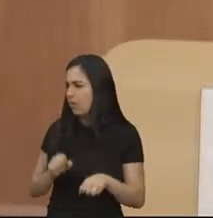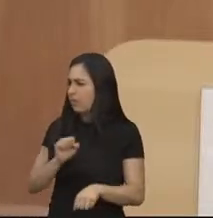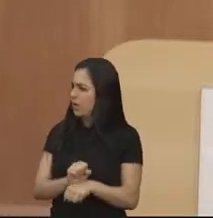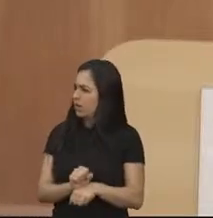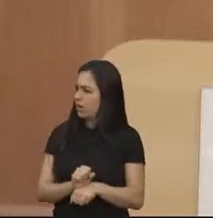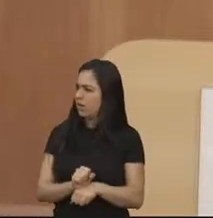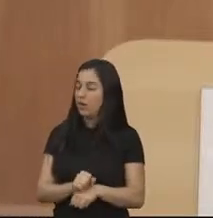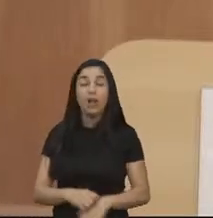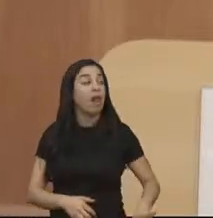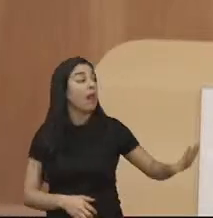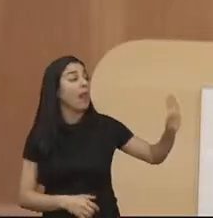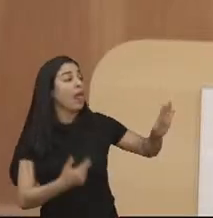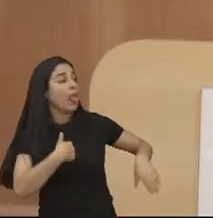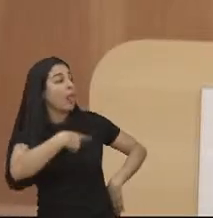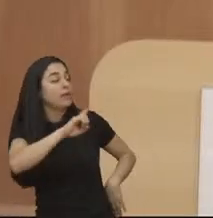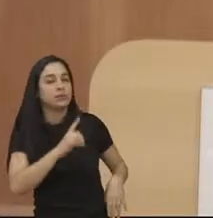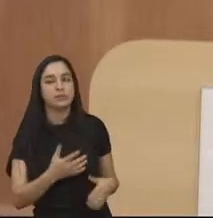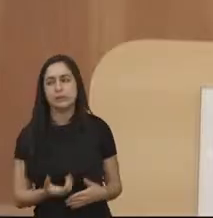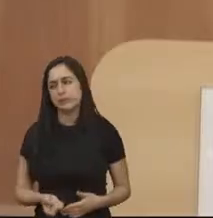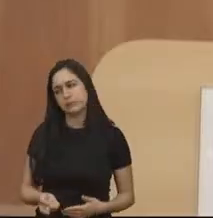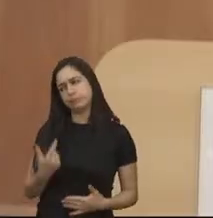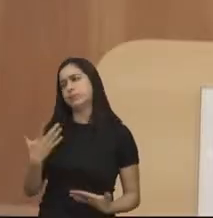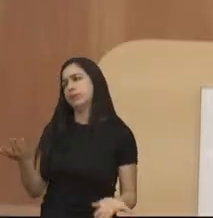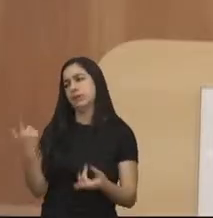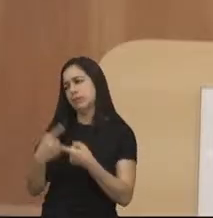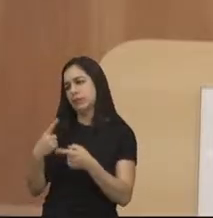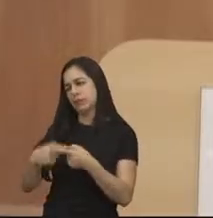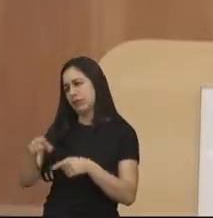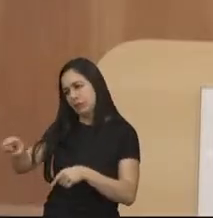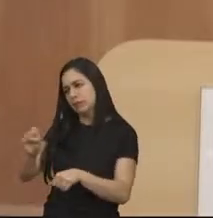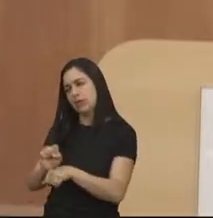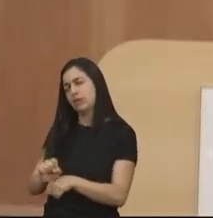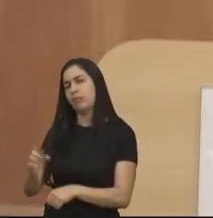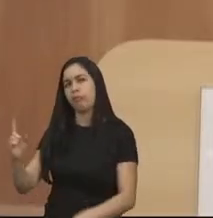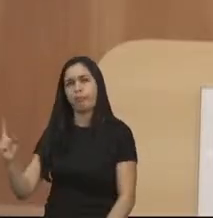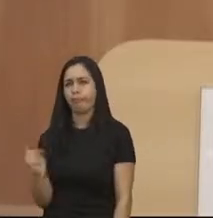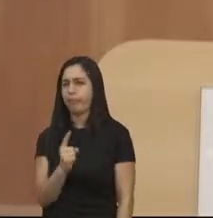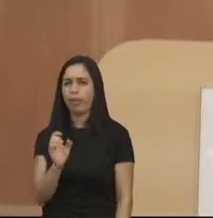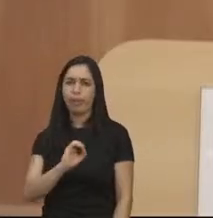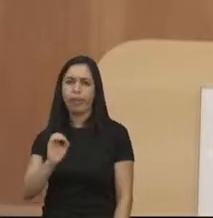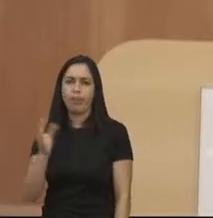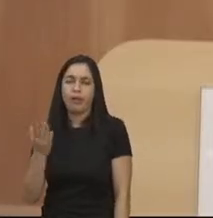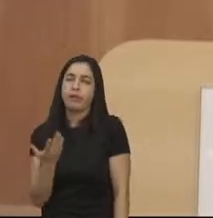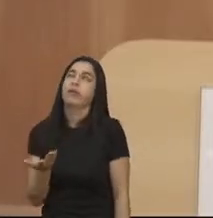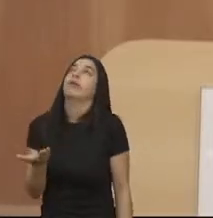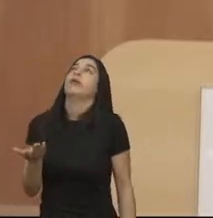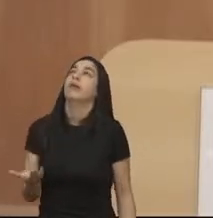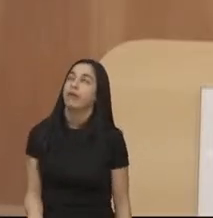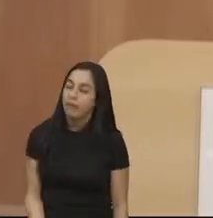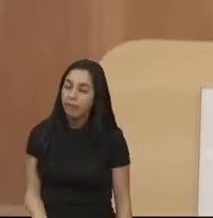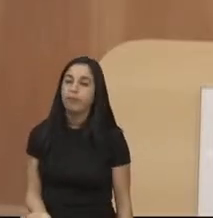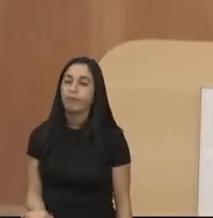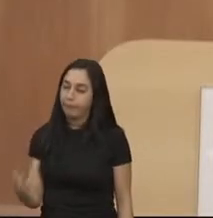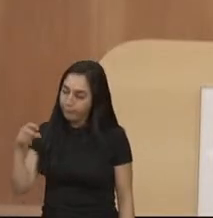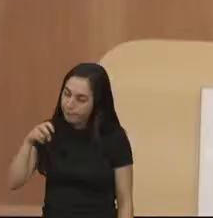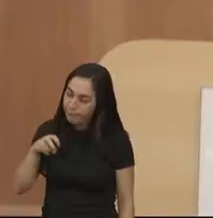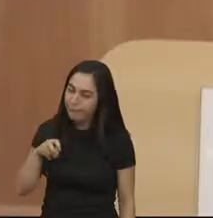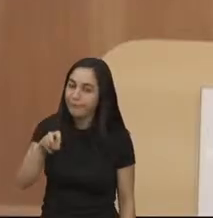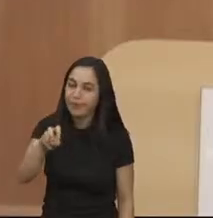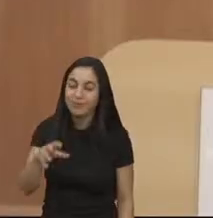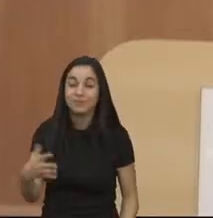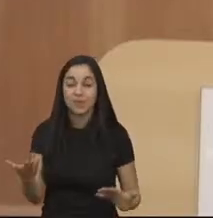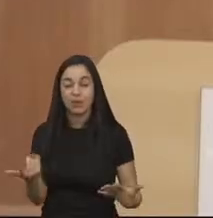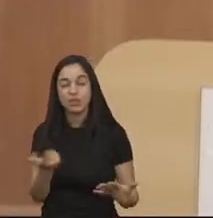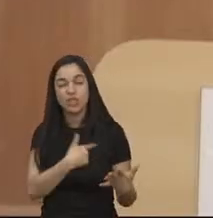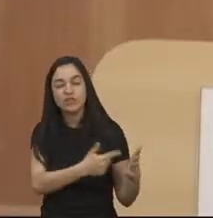Então esse motorista que respeita, ele para, mas o pedestre não vai atravessar. Então são coisas que a